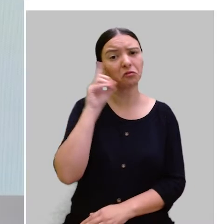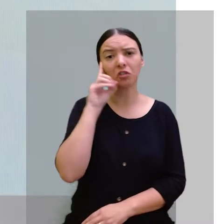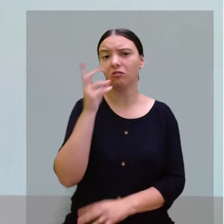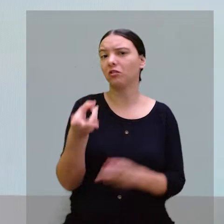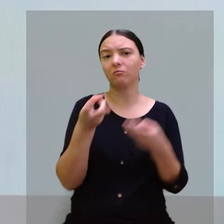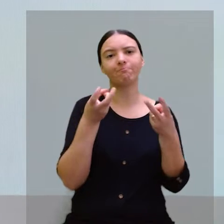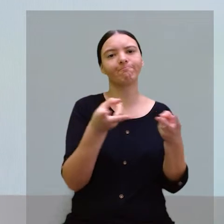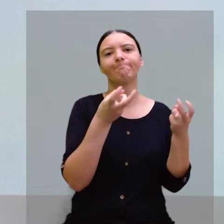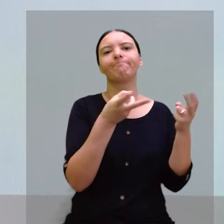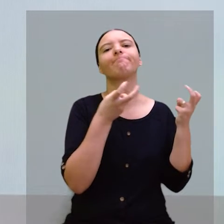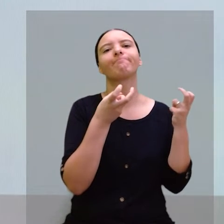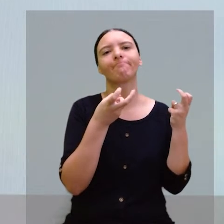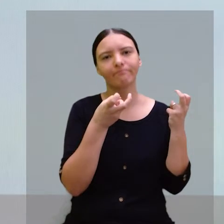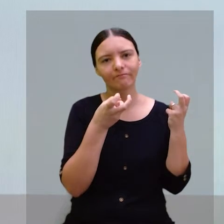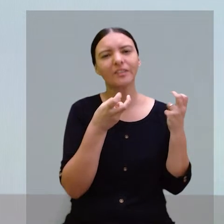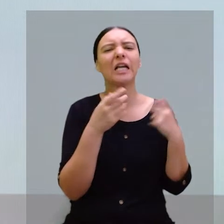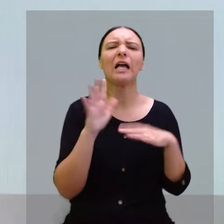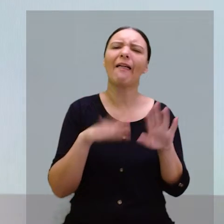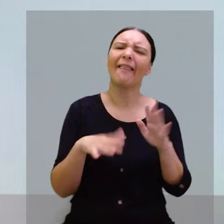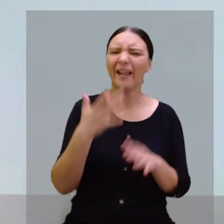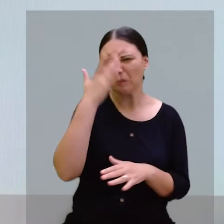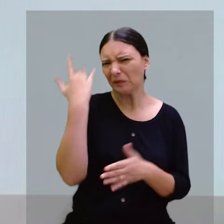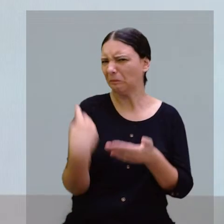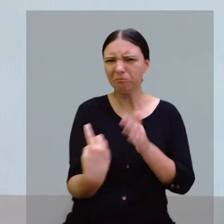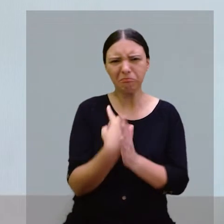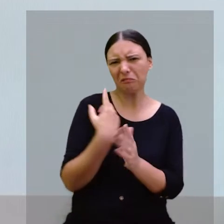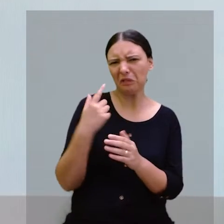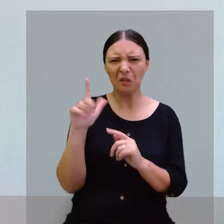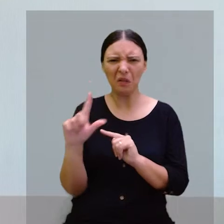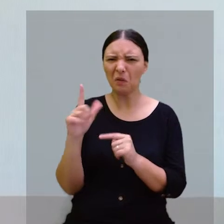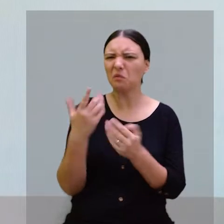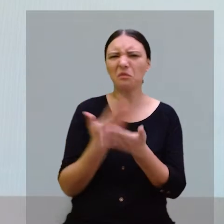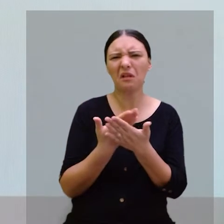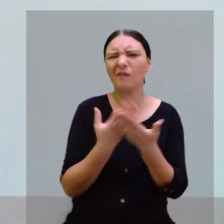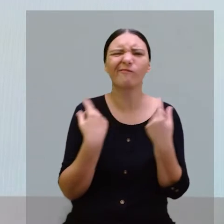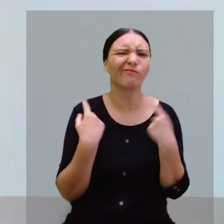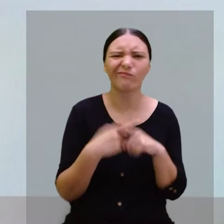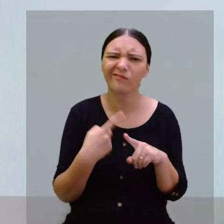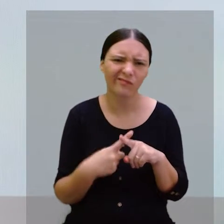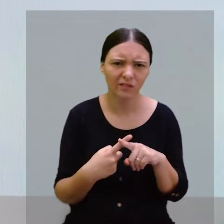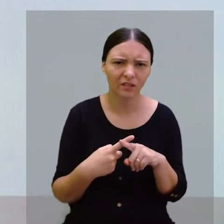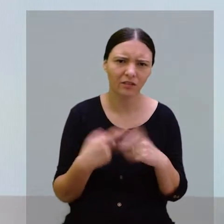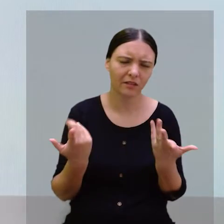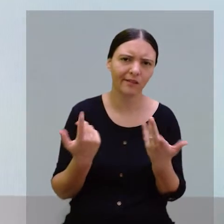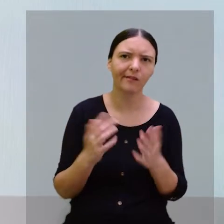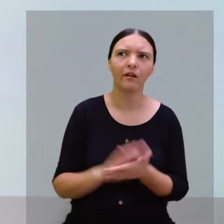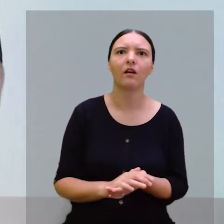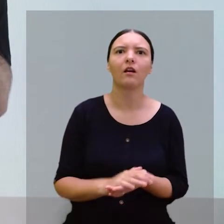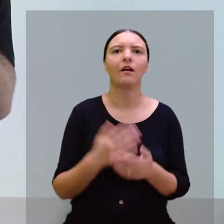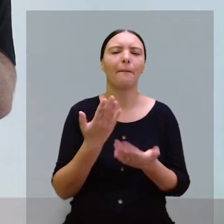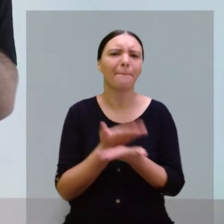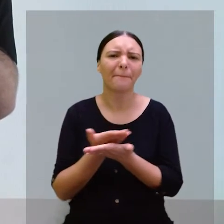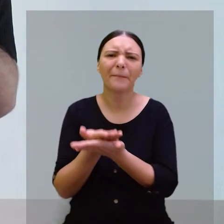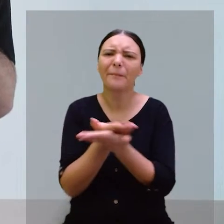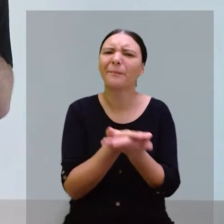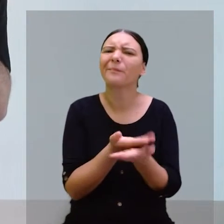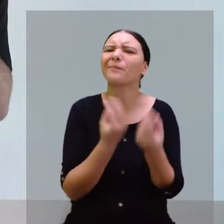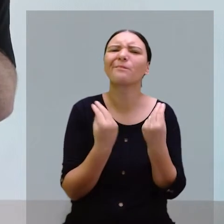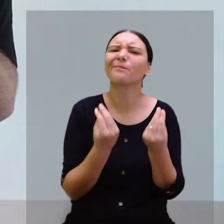assim. Acho que às vezes a pessoa se pergunta por que eu tenho que estudar isso, né? Qual a intenção de estudar isso?